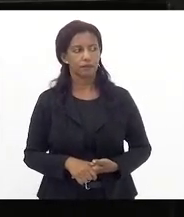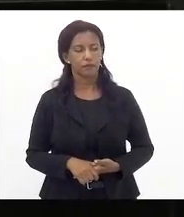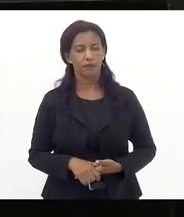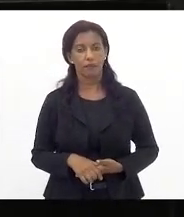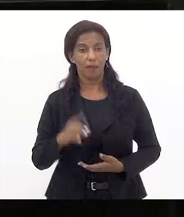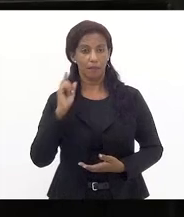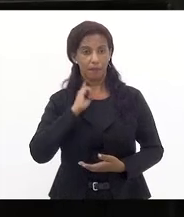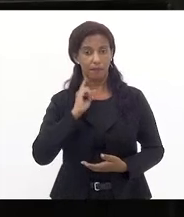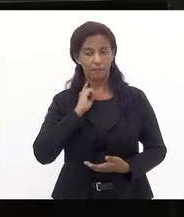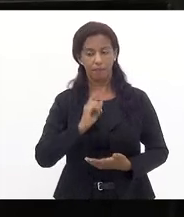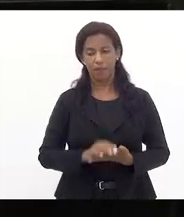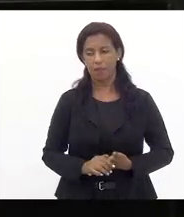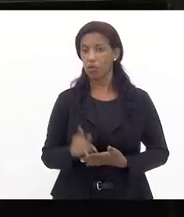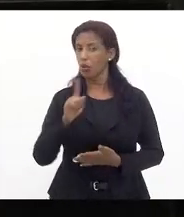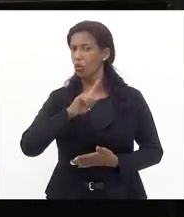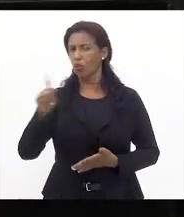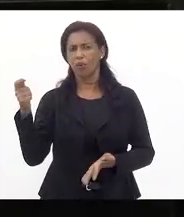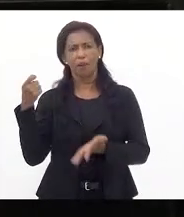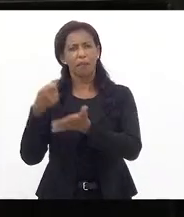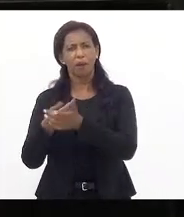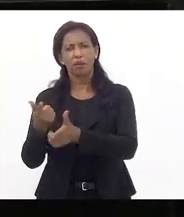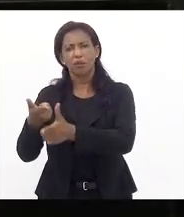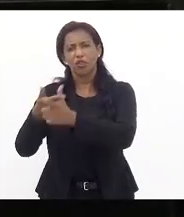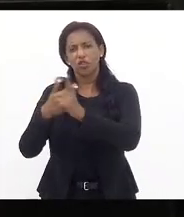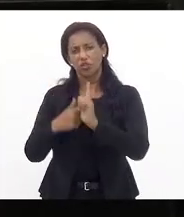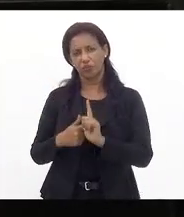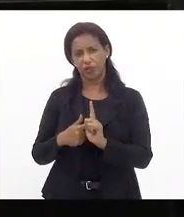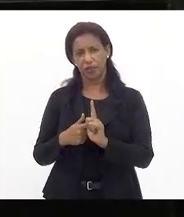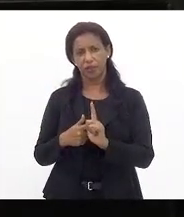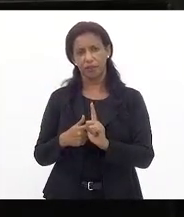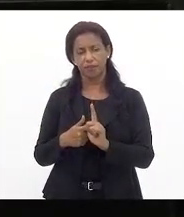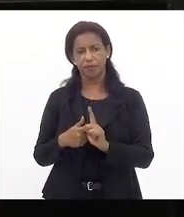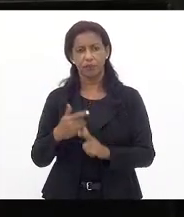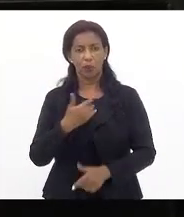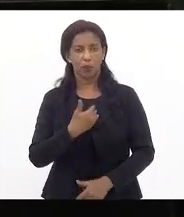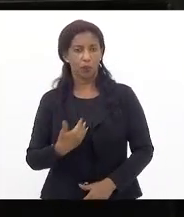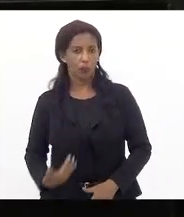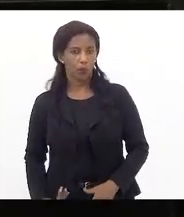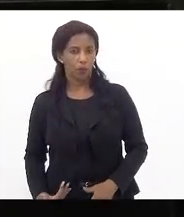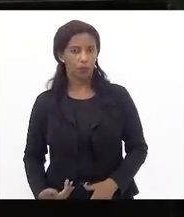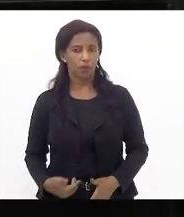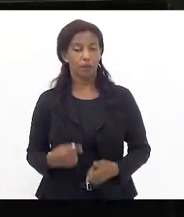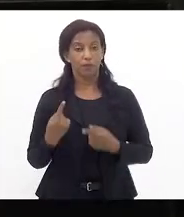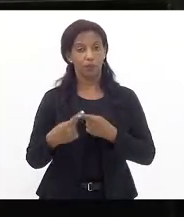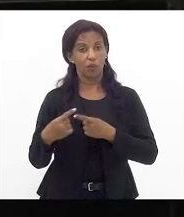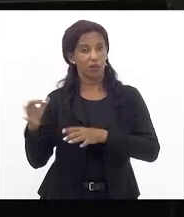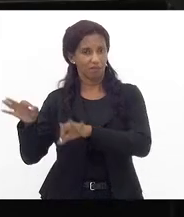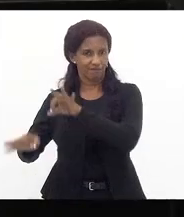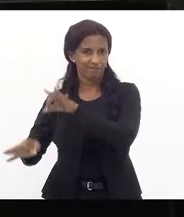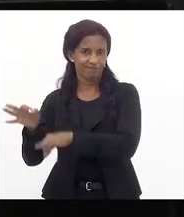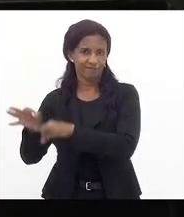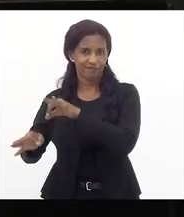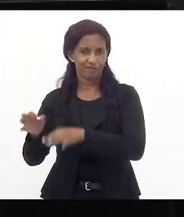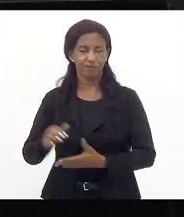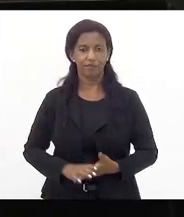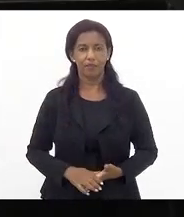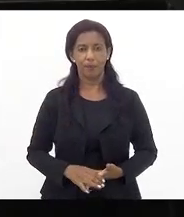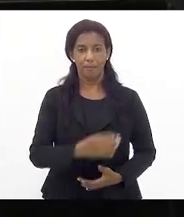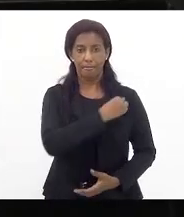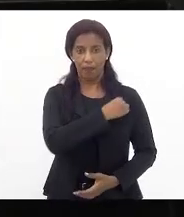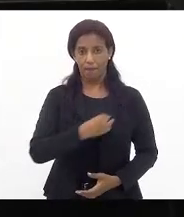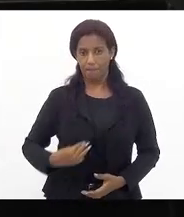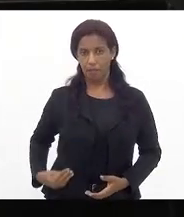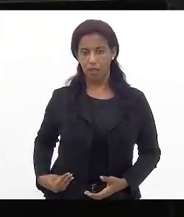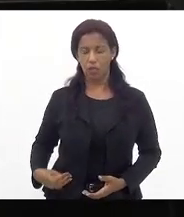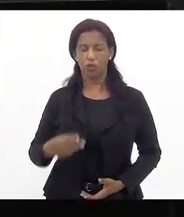Minas Gerais não está pagando a dívida pública porque está por liminar. O ministro Barroso